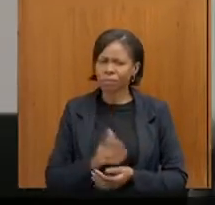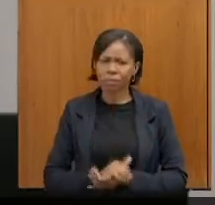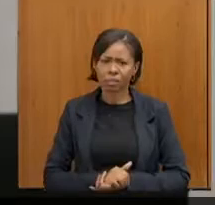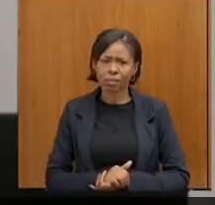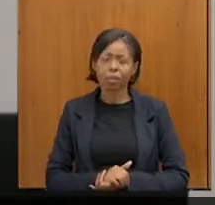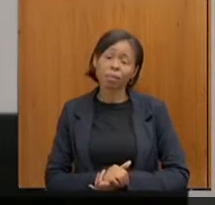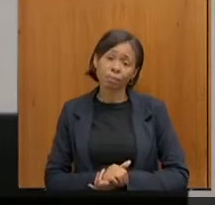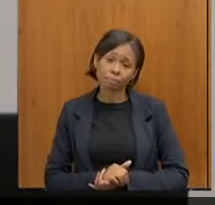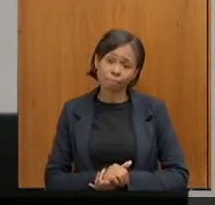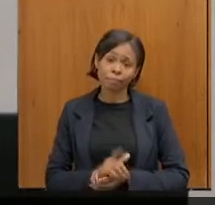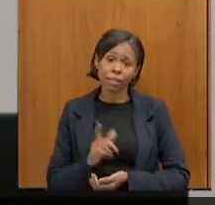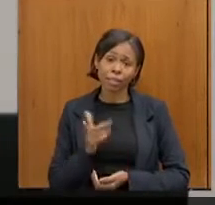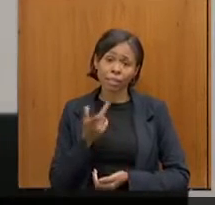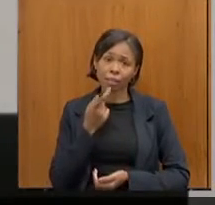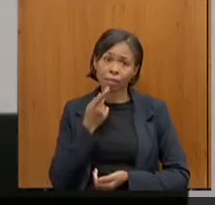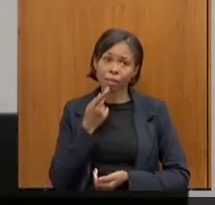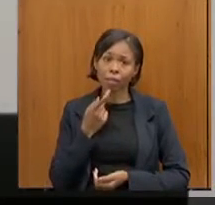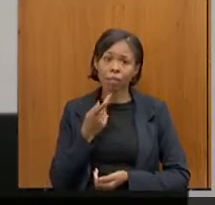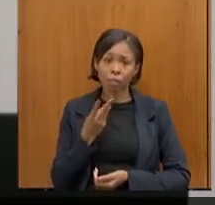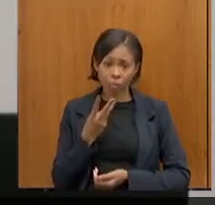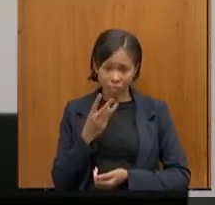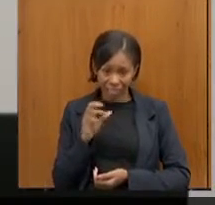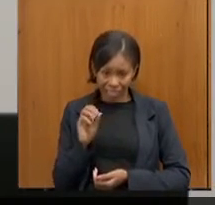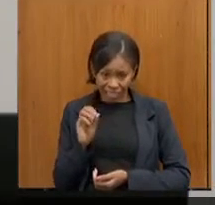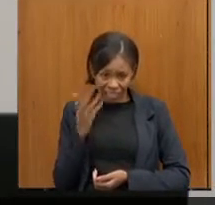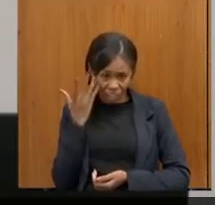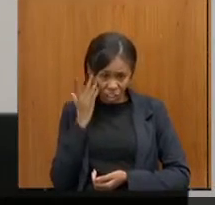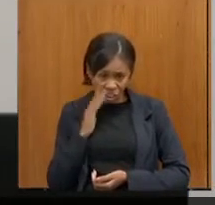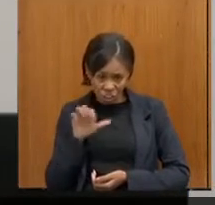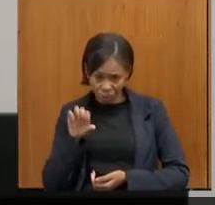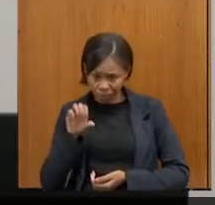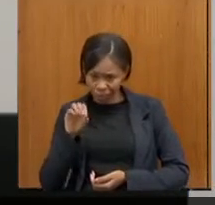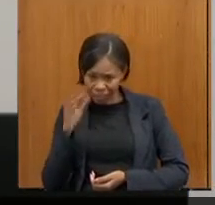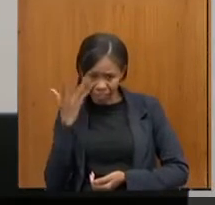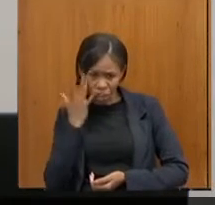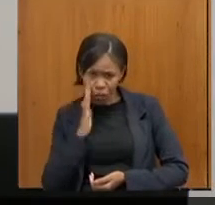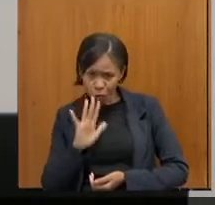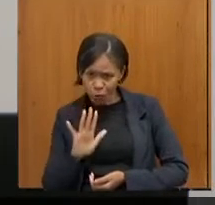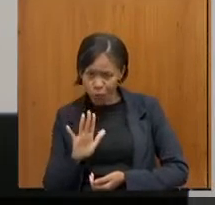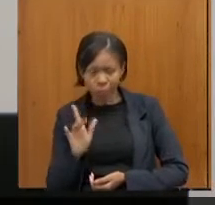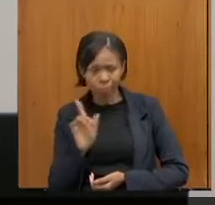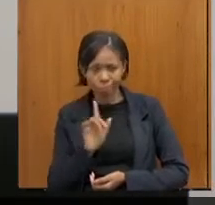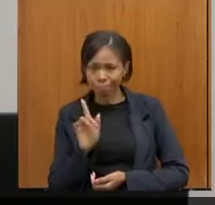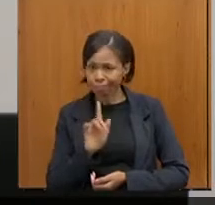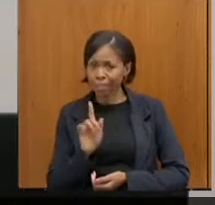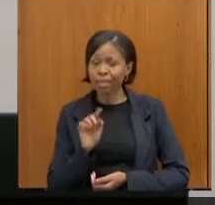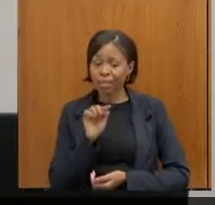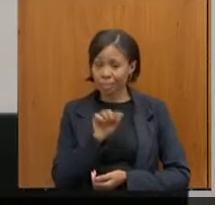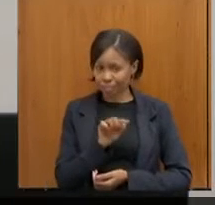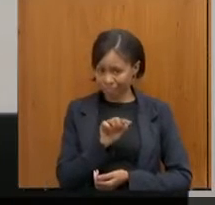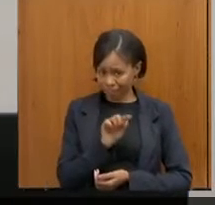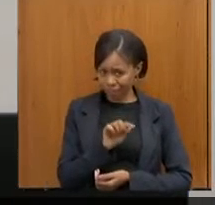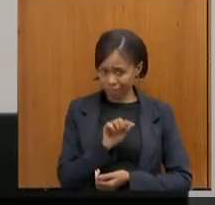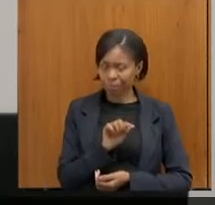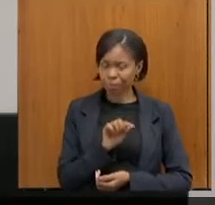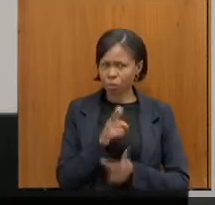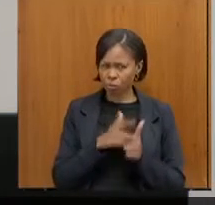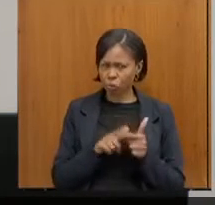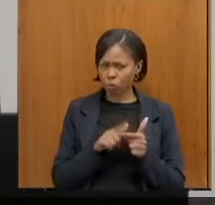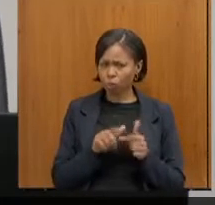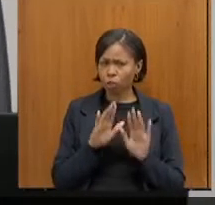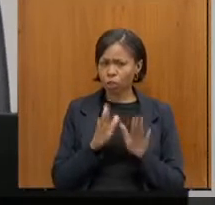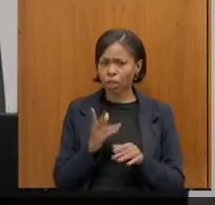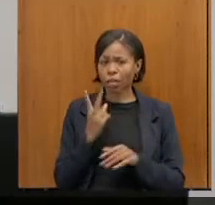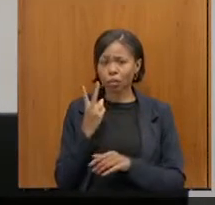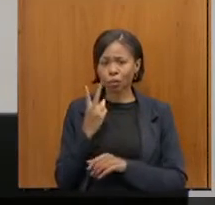nós estamos falando aí não Em 30 60 ou 90 dias meu carro presidente mas este caso específico já tem para